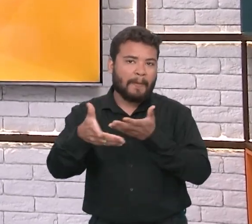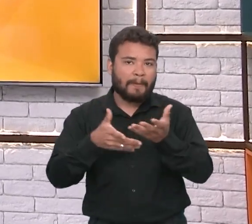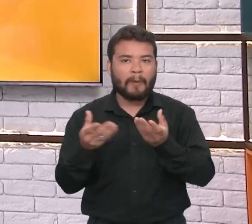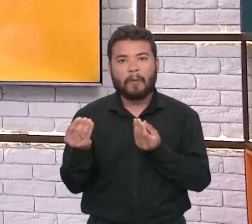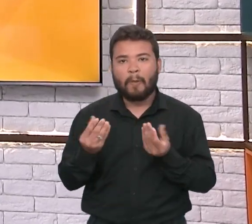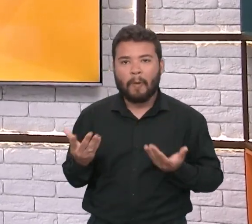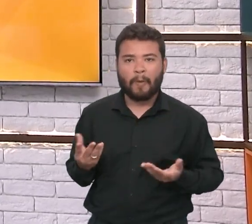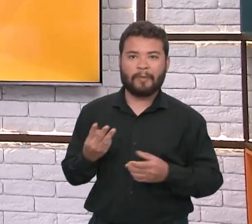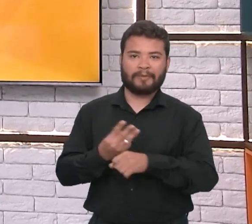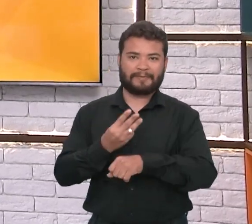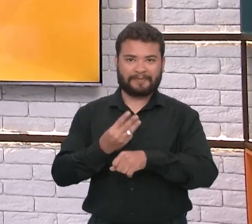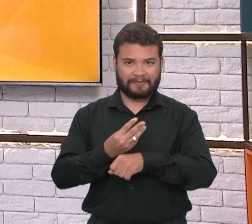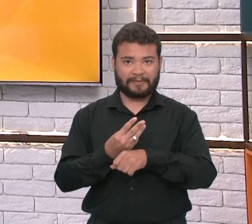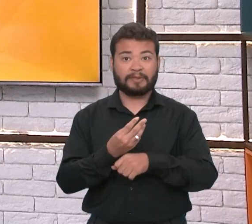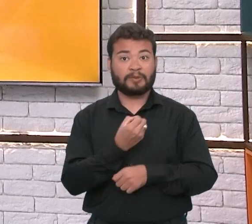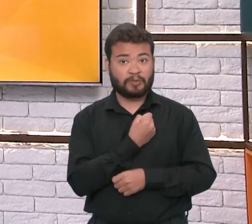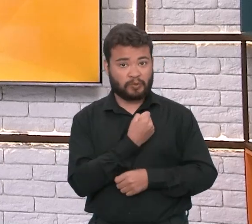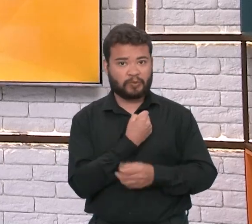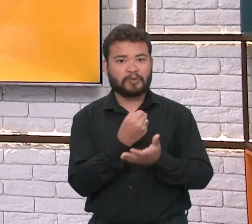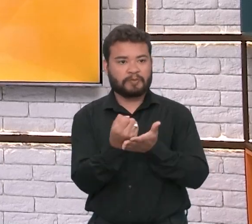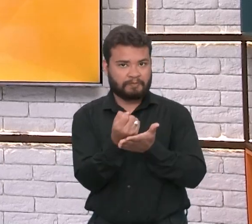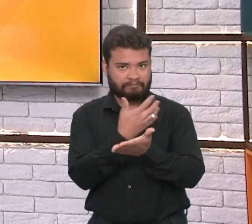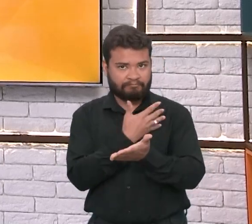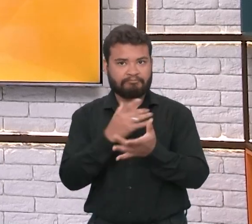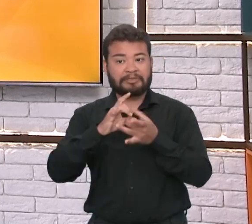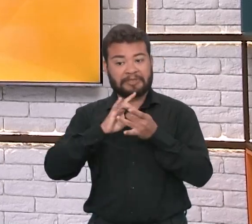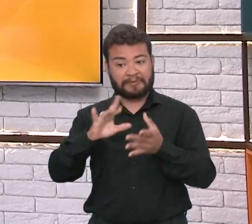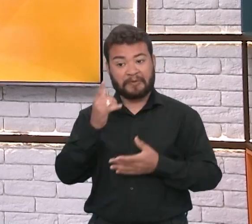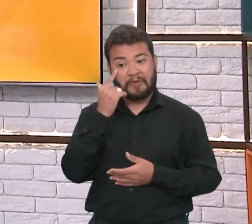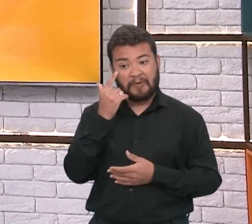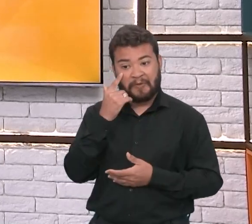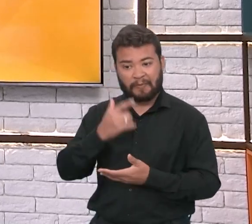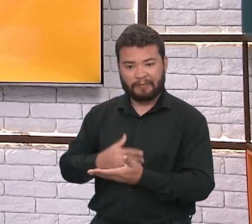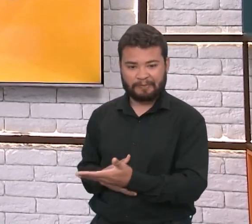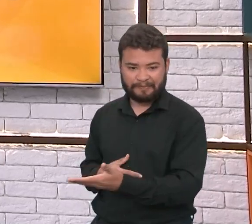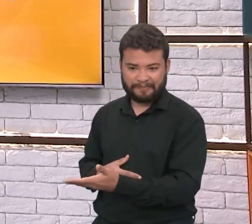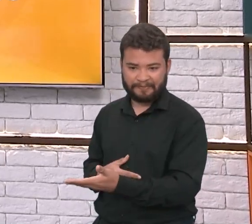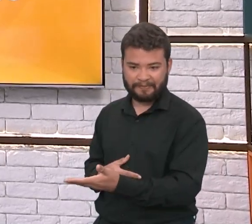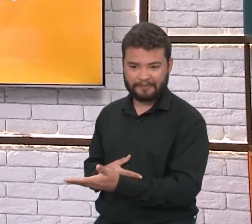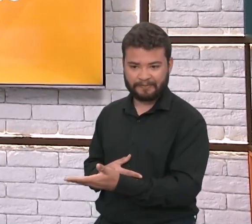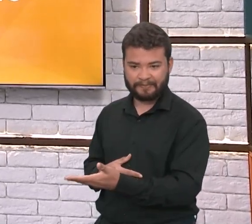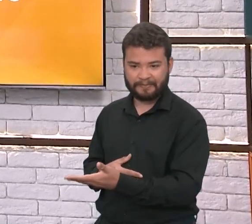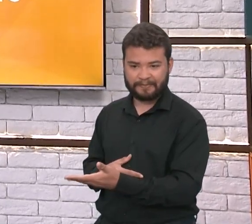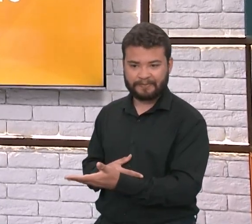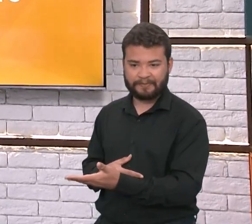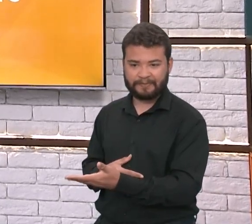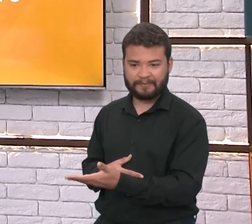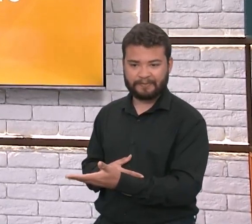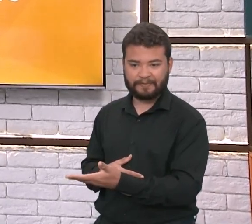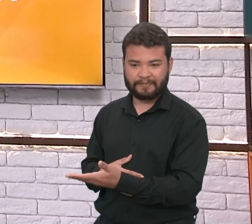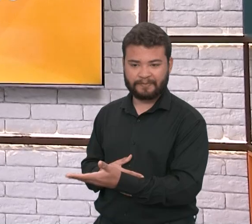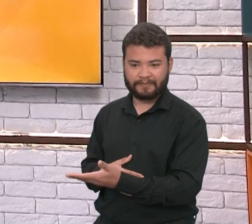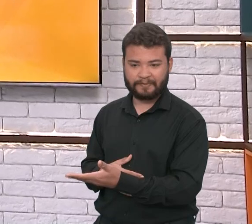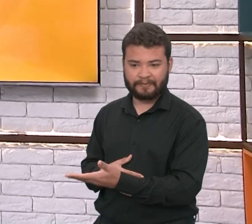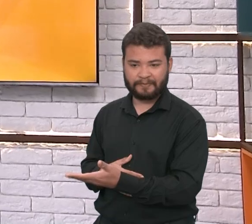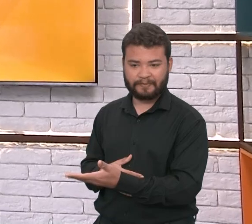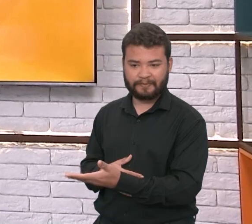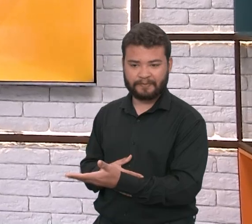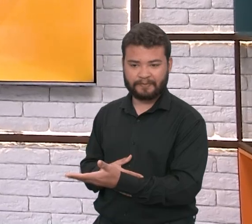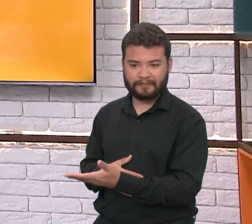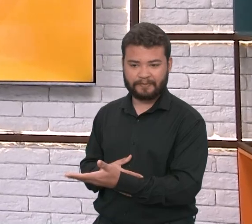WhatsApp. É só você mandar a sua mensagem para o número que vai aparecer aqui embaixo da sua tela. É esse aí, ó, o